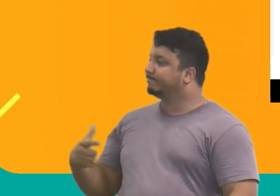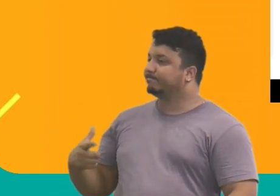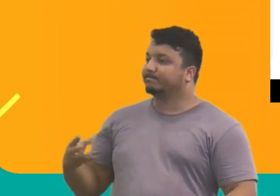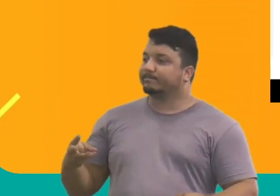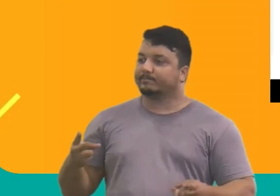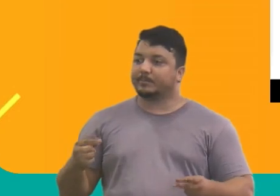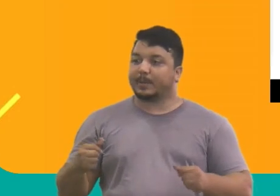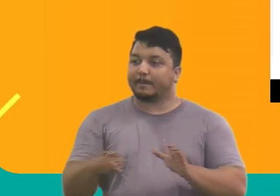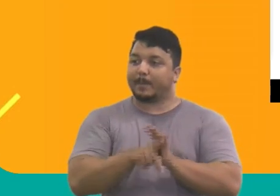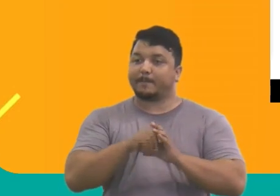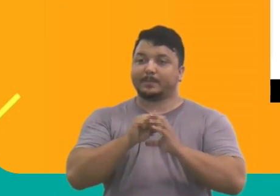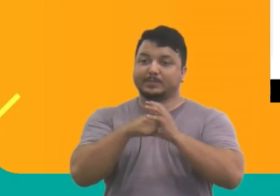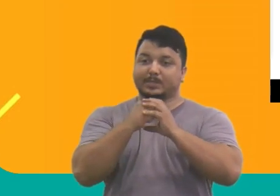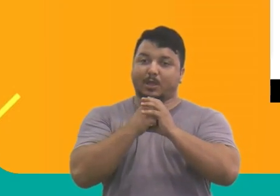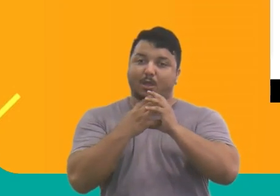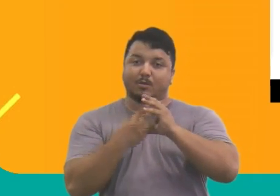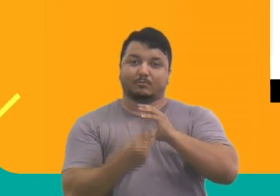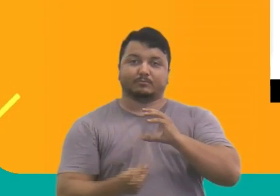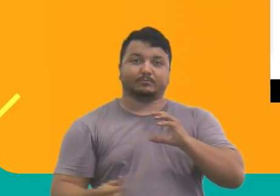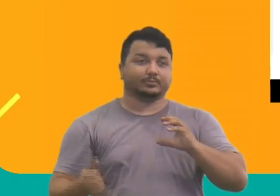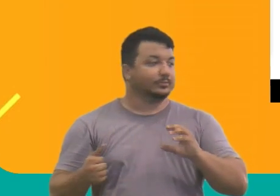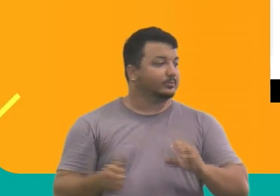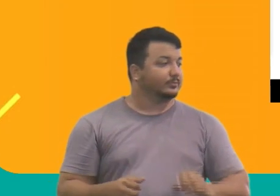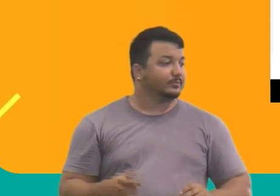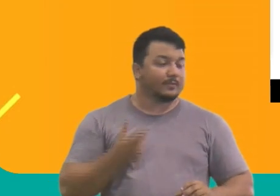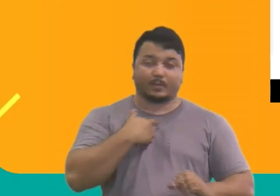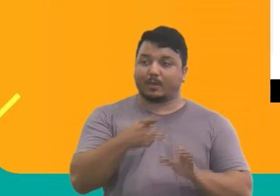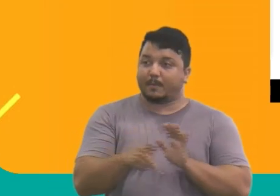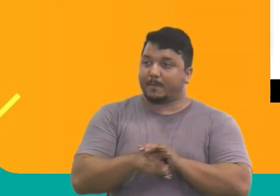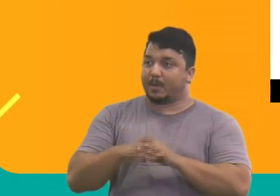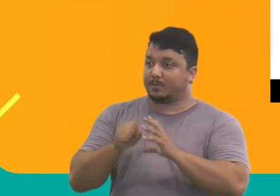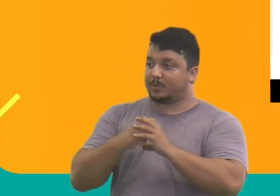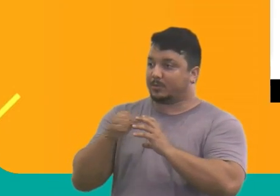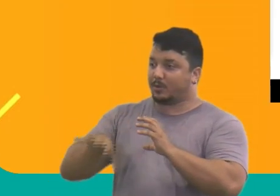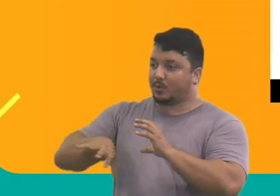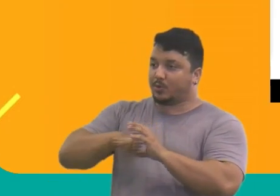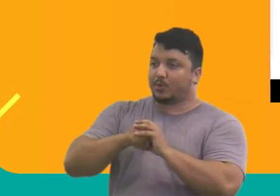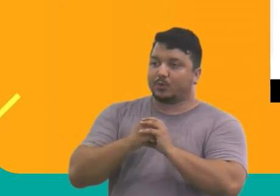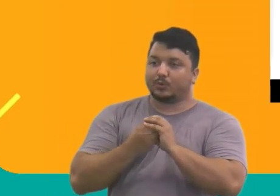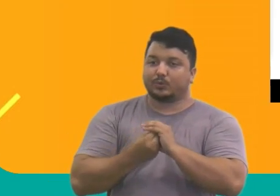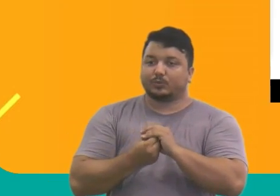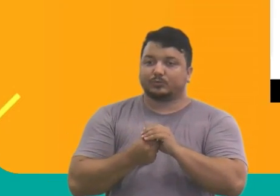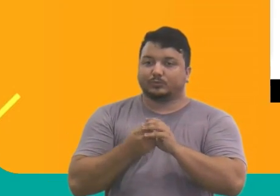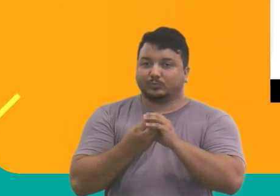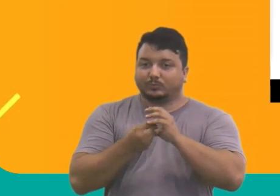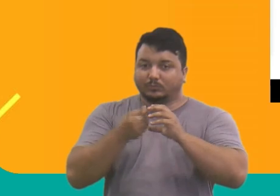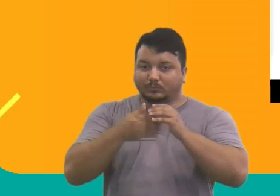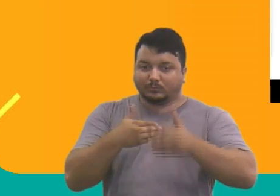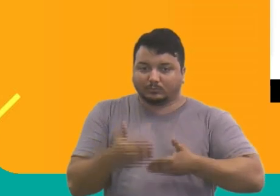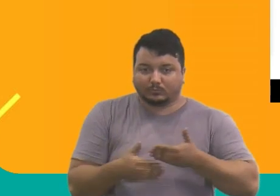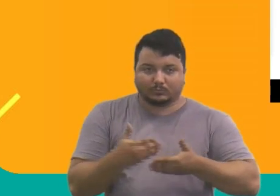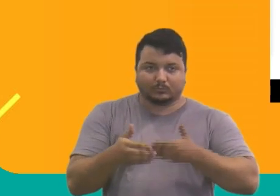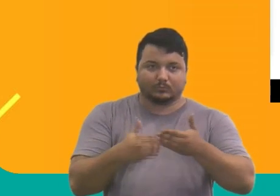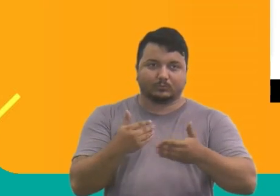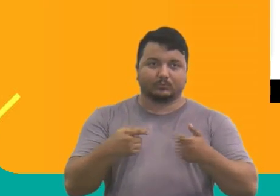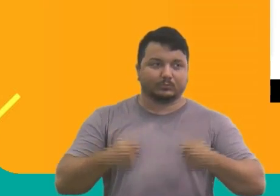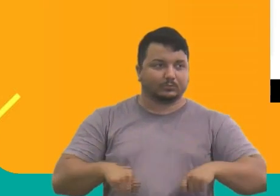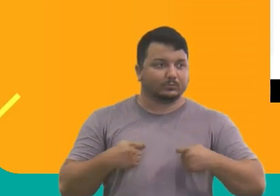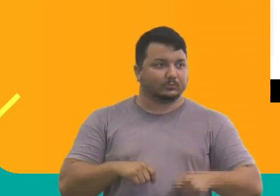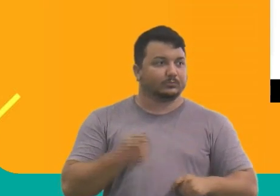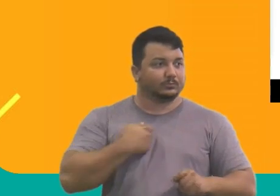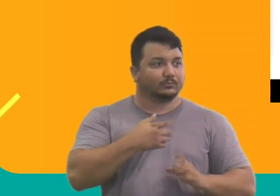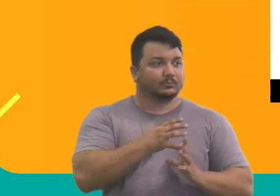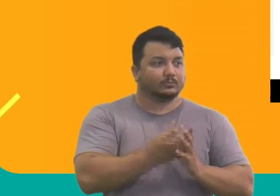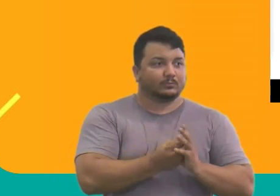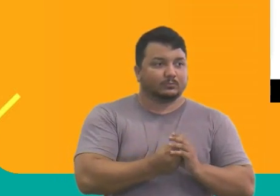excreção celular. A célula teve o processo digestório. E dentro do processo digestório, ela tem que